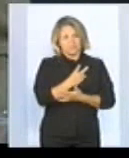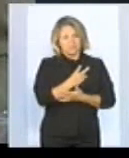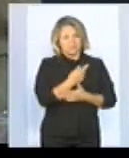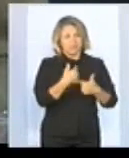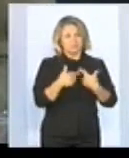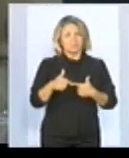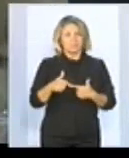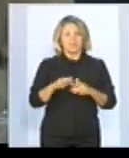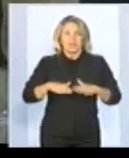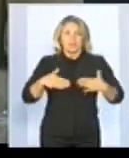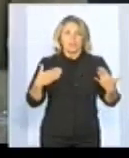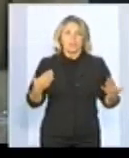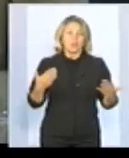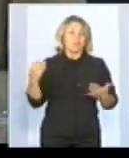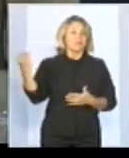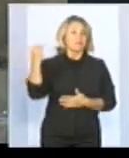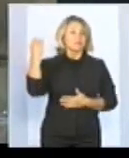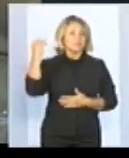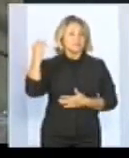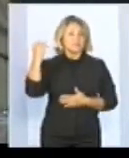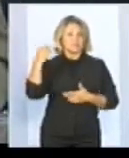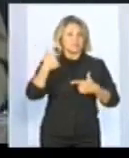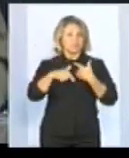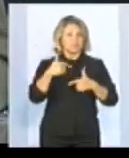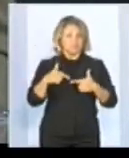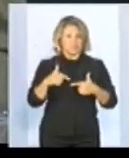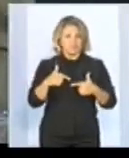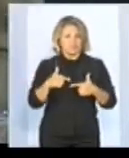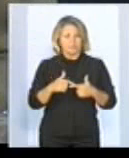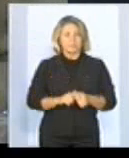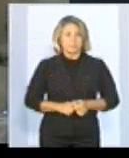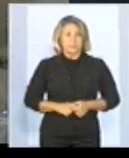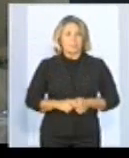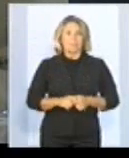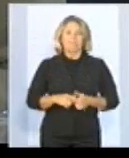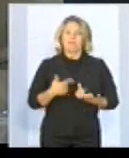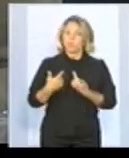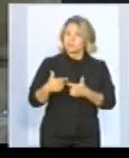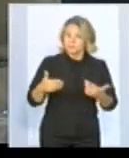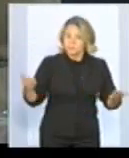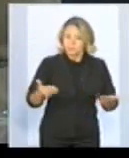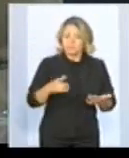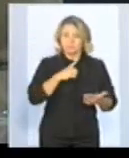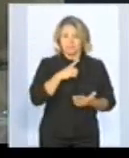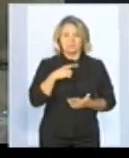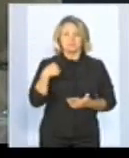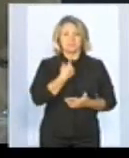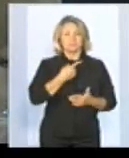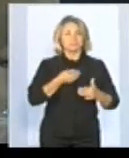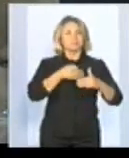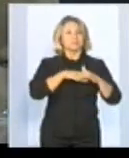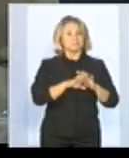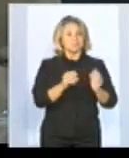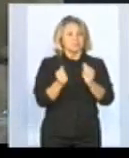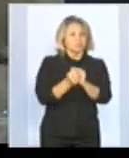Qual é a lógica dessa medida? A lógica dessa medida é impedir o que a gente chama em defesa